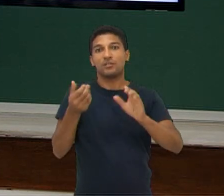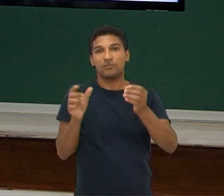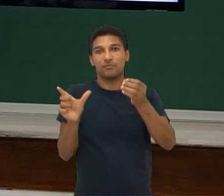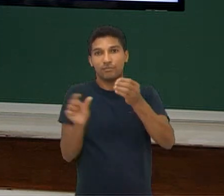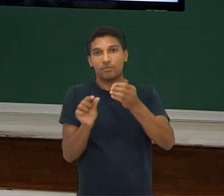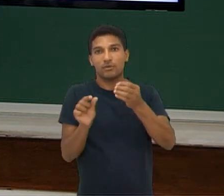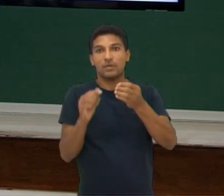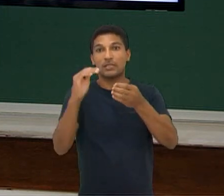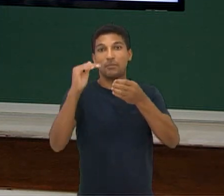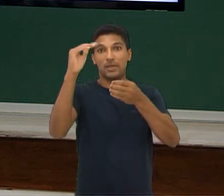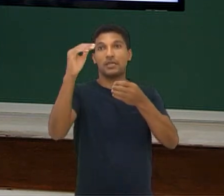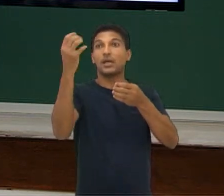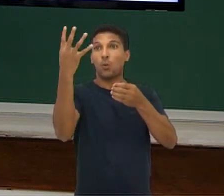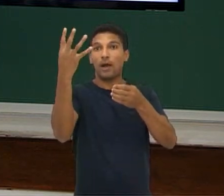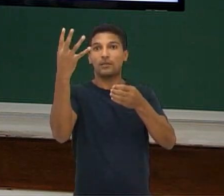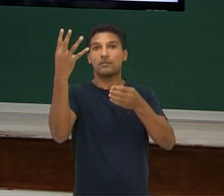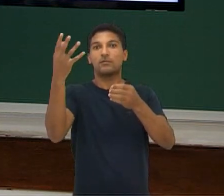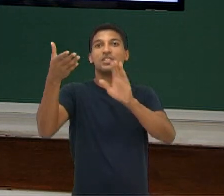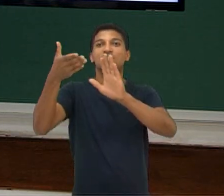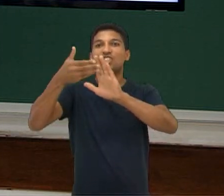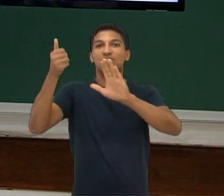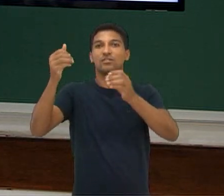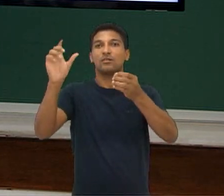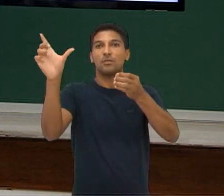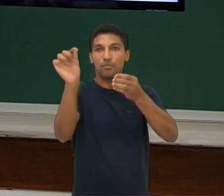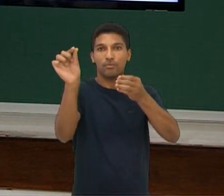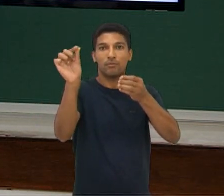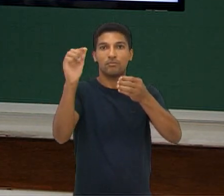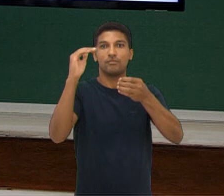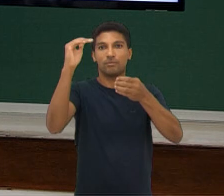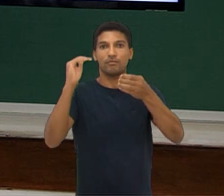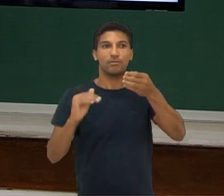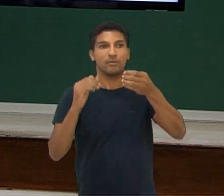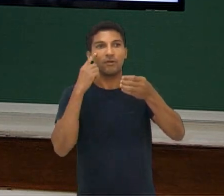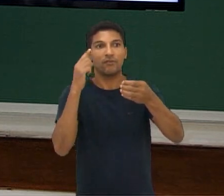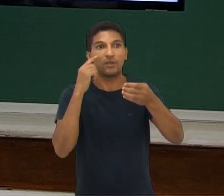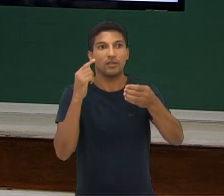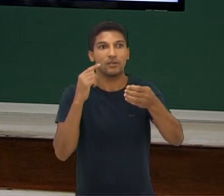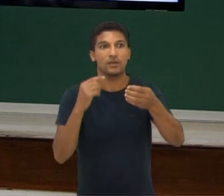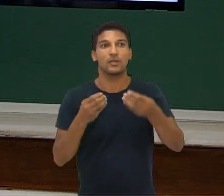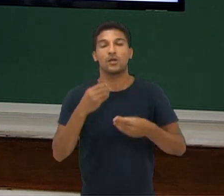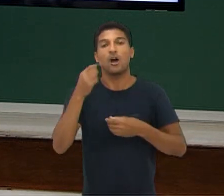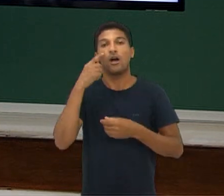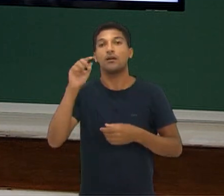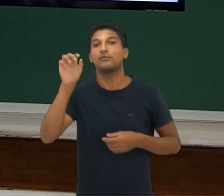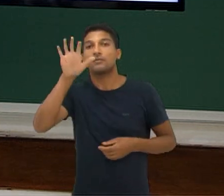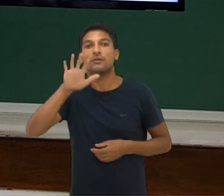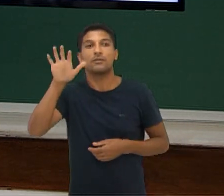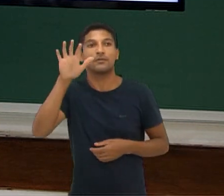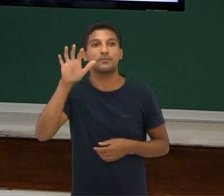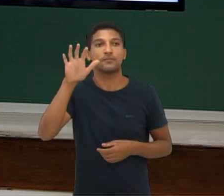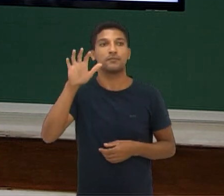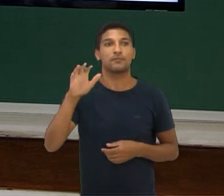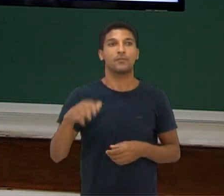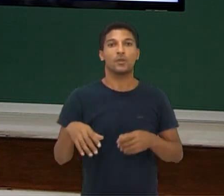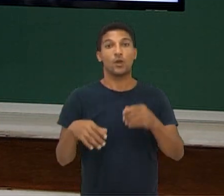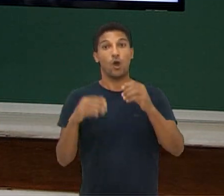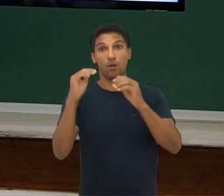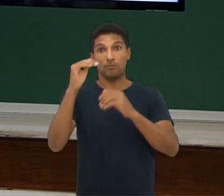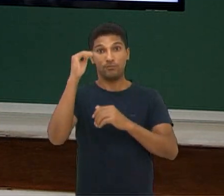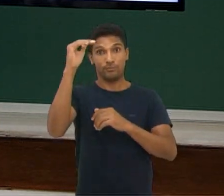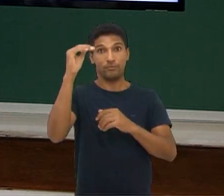de massa, que é o número de cima. Nesse caso, eu coloquei aqui para vocês a representação do polônio, né? Da tabela periódica. Número atômico